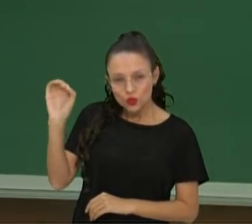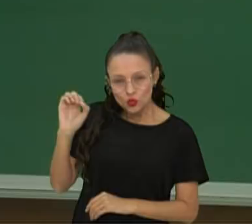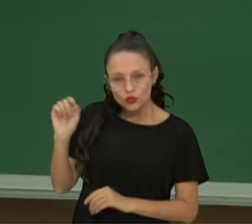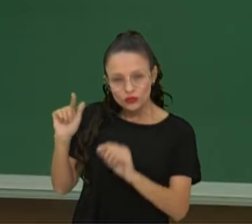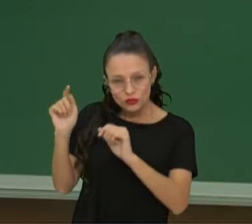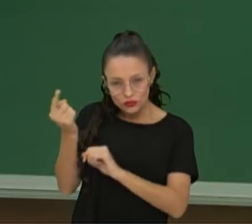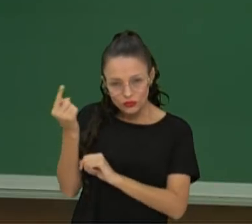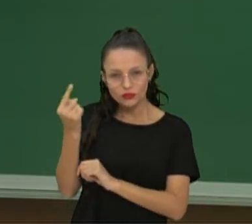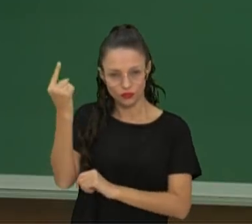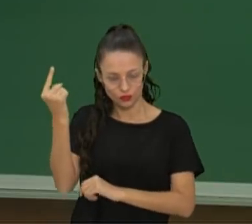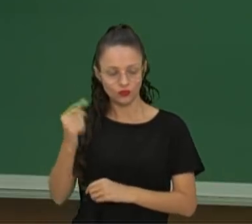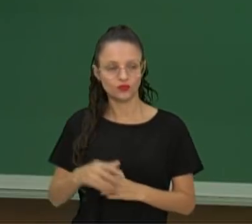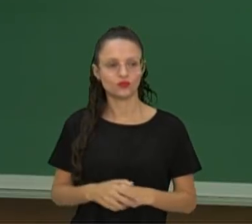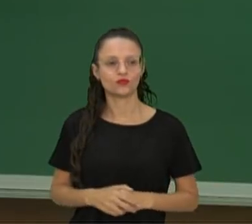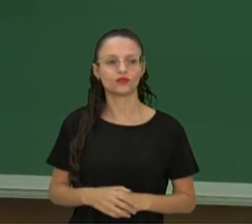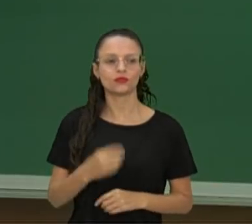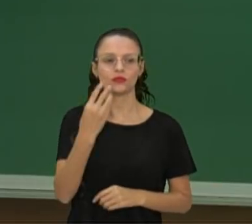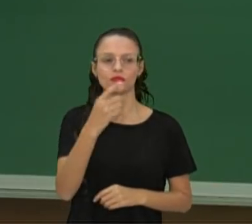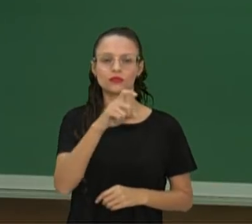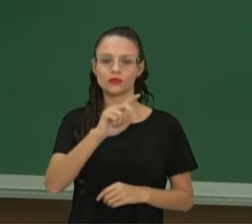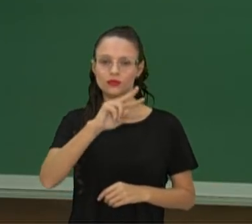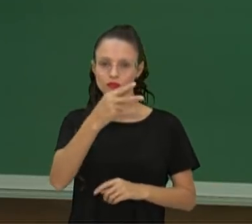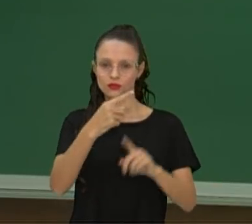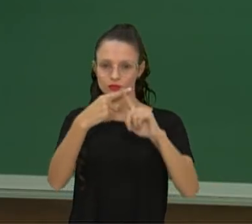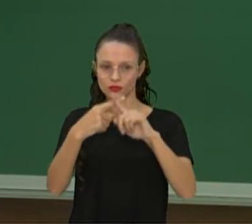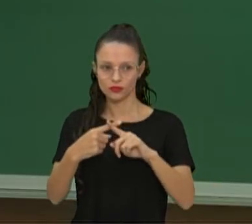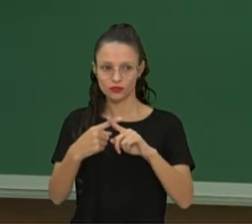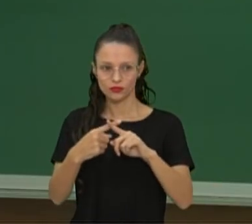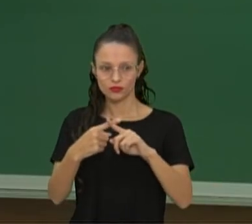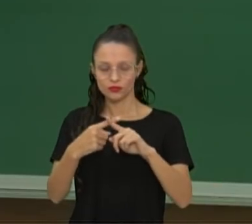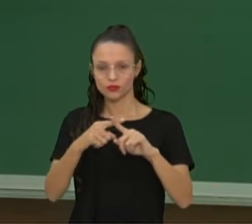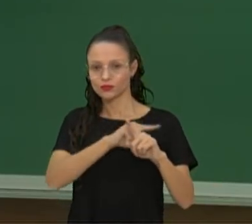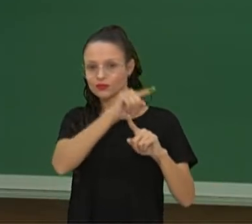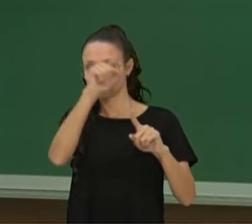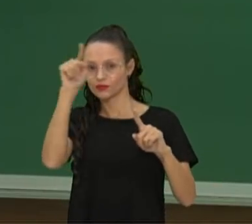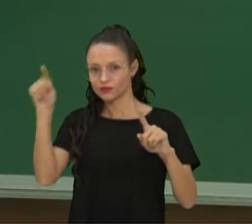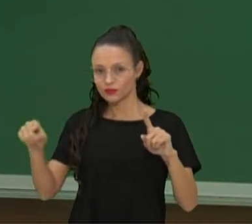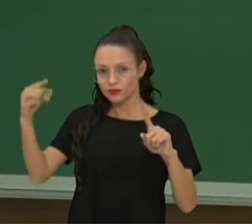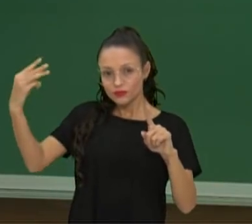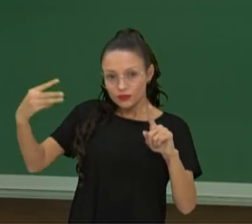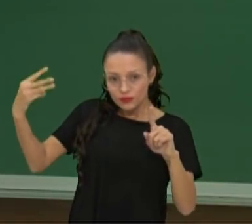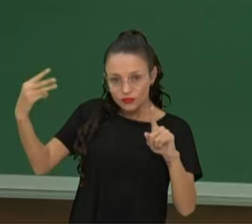bom? 3x ao quadrado vezes o terceiro agora.